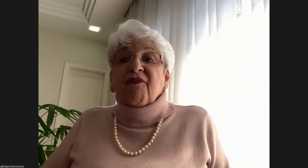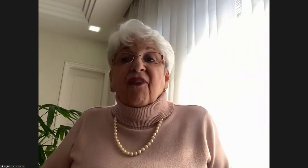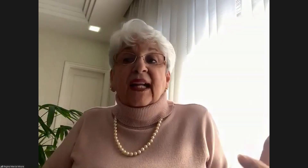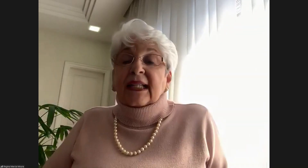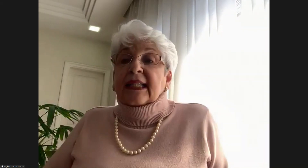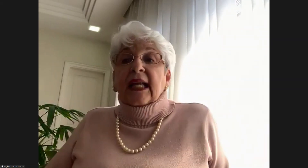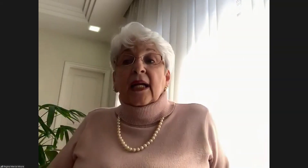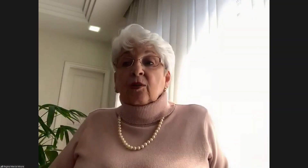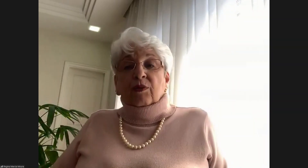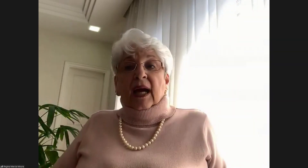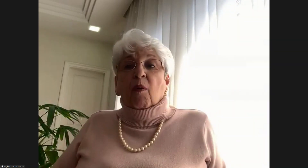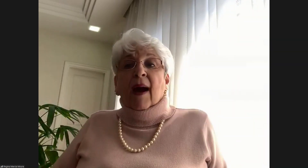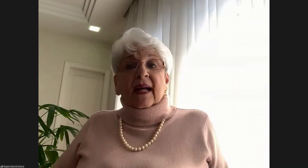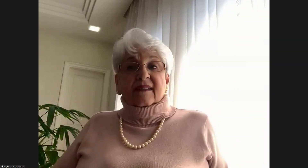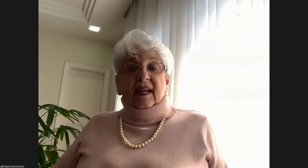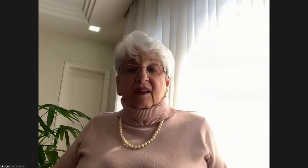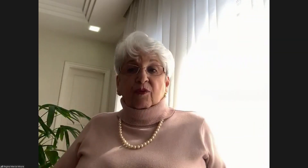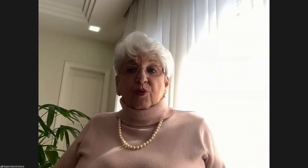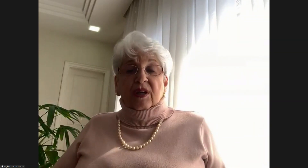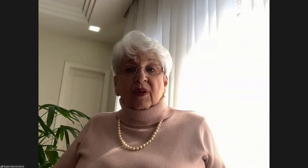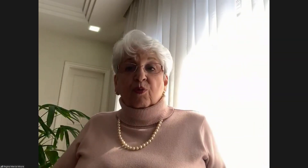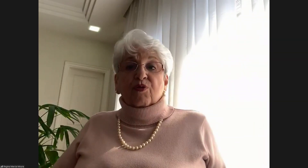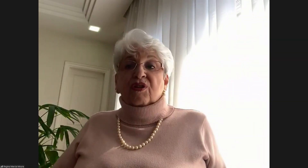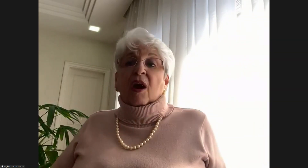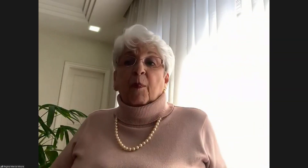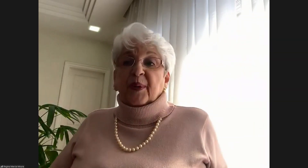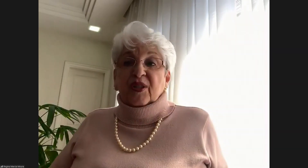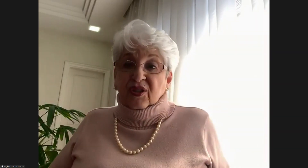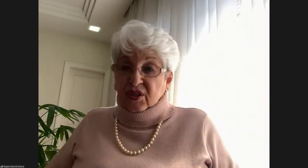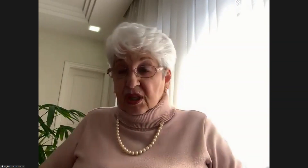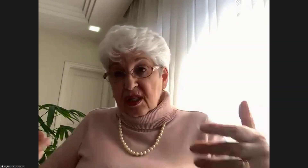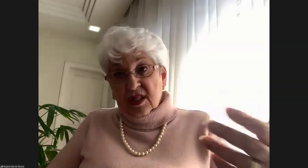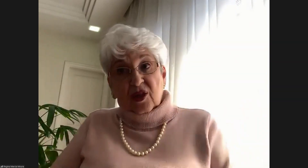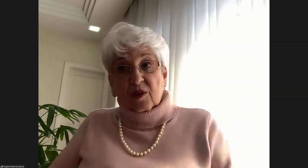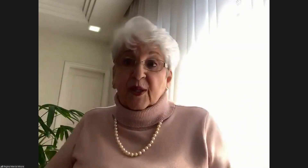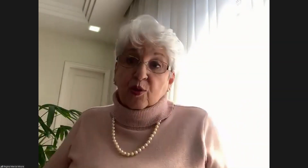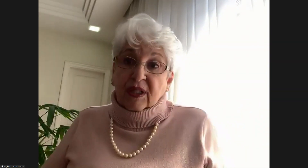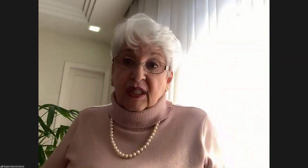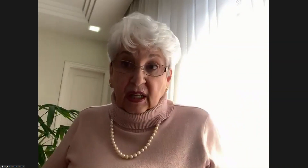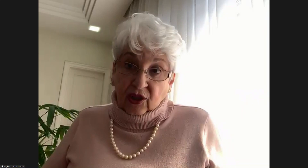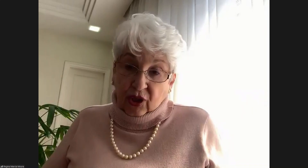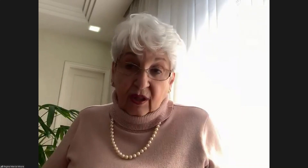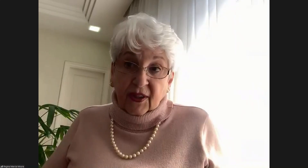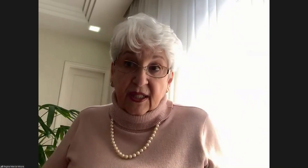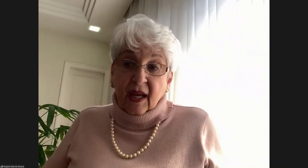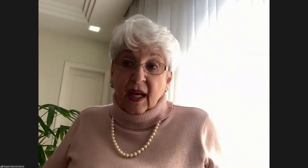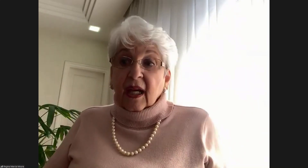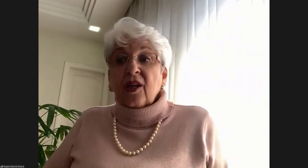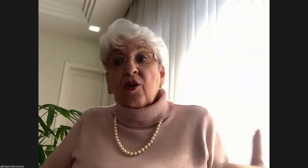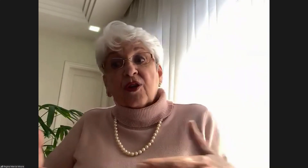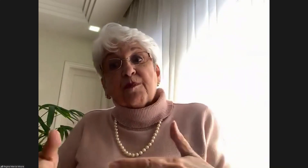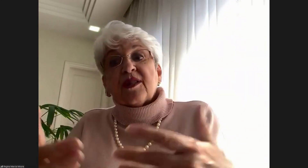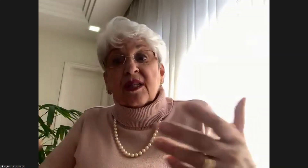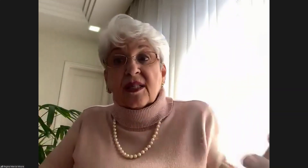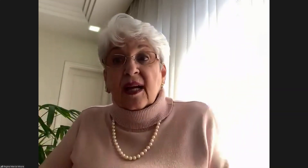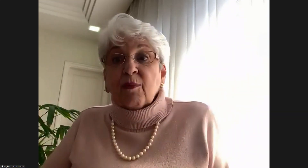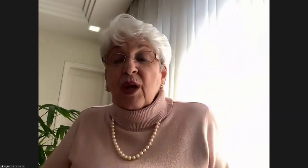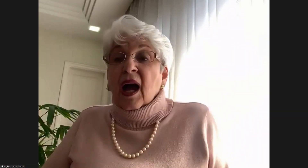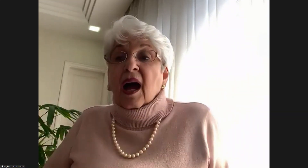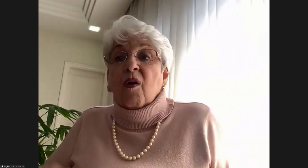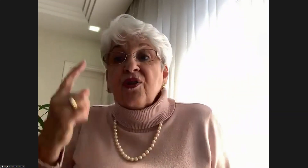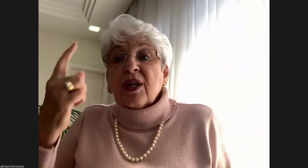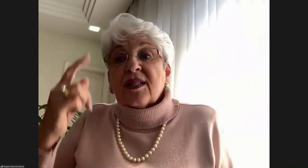se fala tanto que a 4ª Revolução Industrial precisa de pessoas criativas, e nós